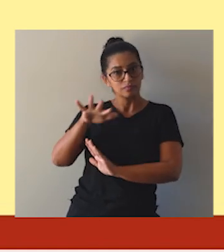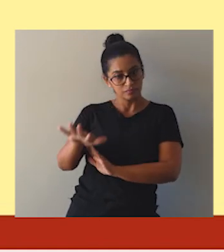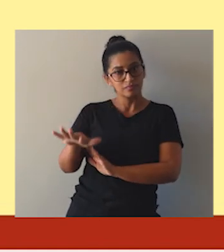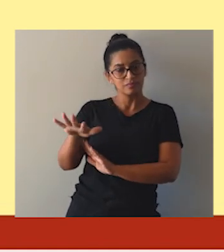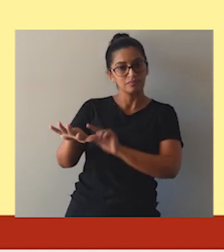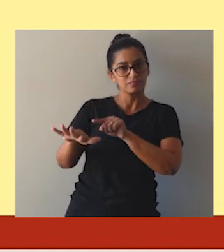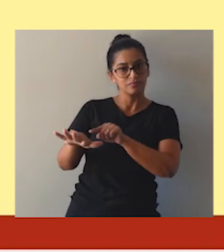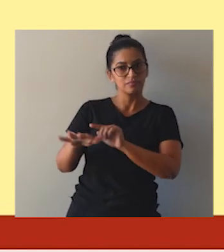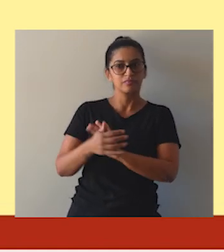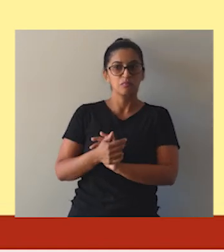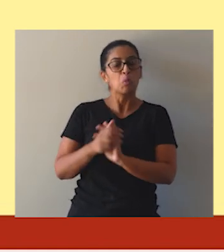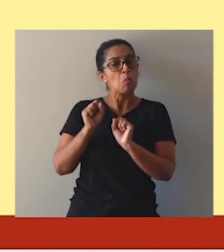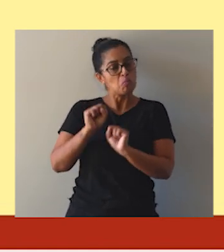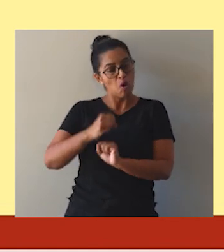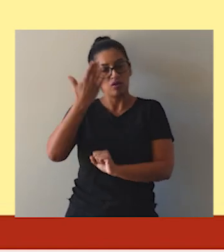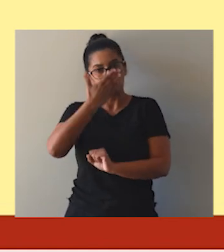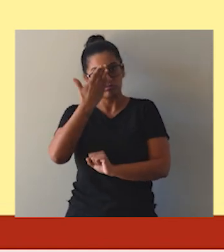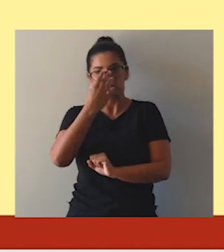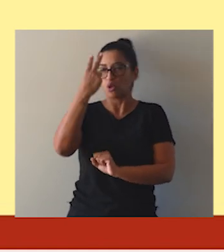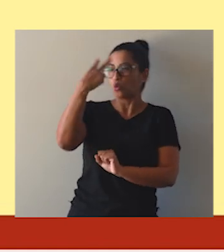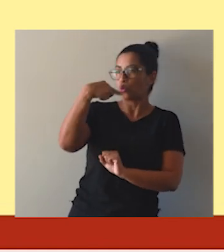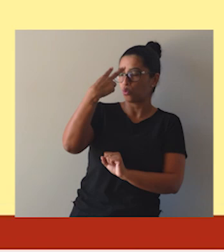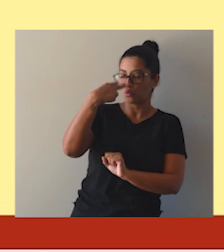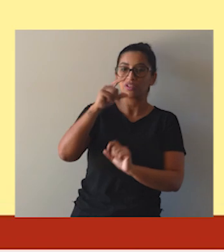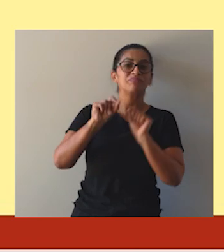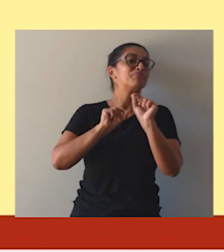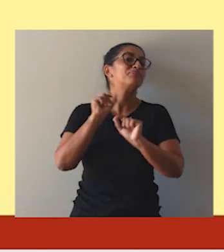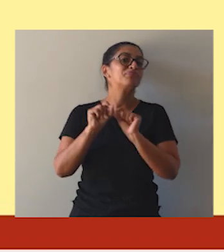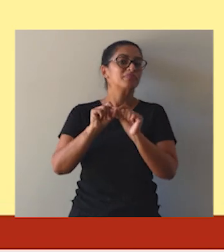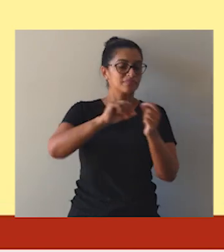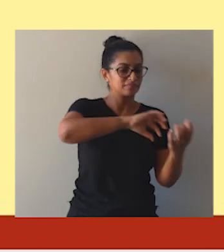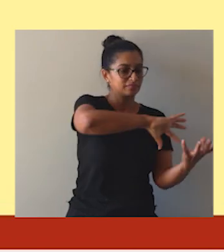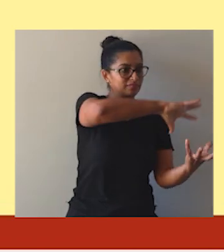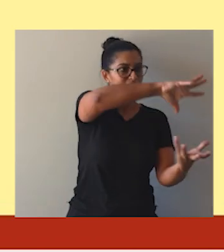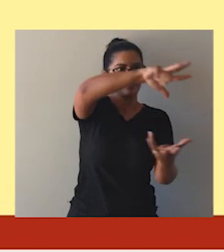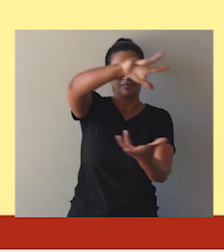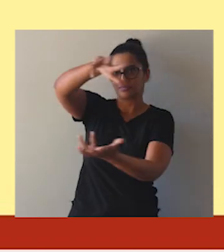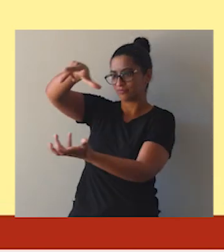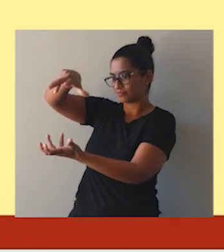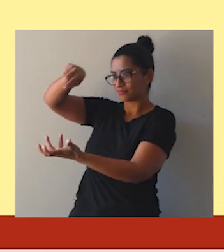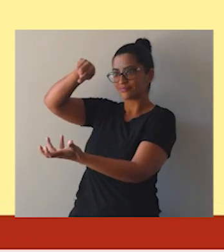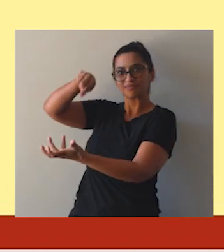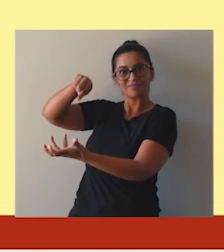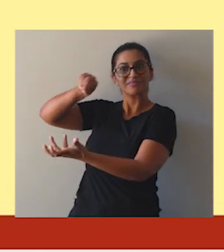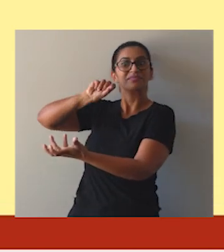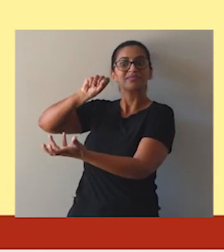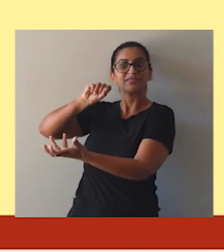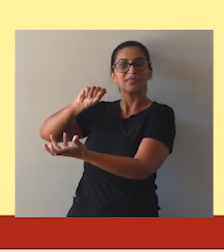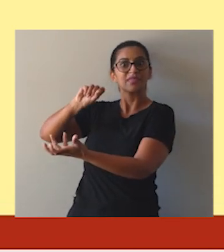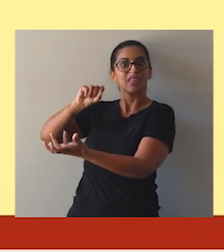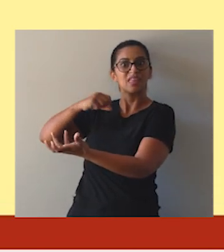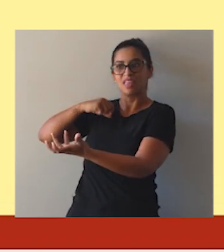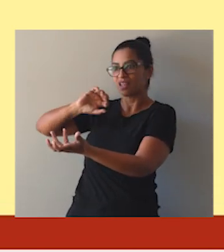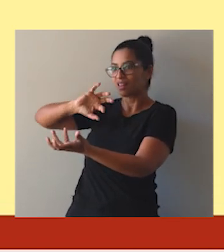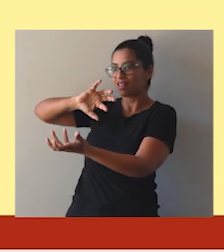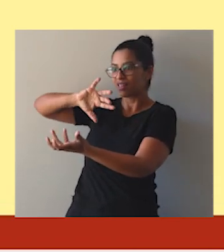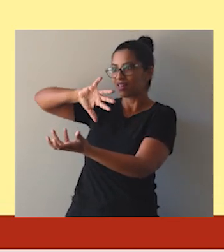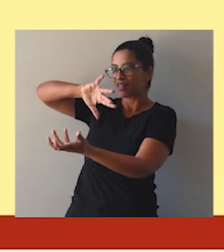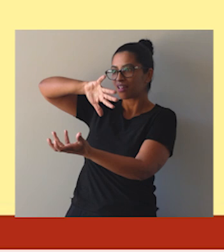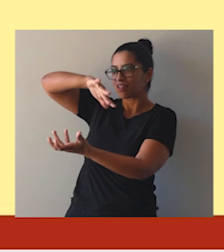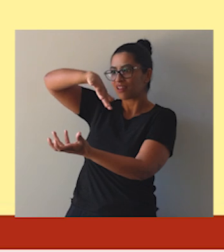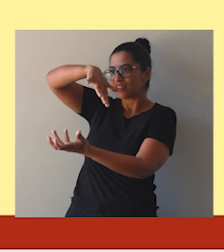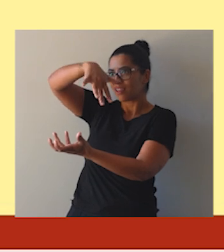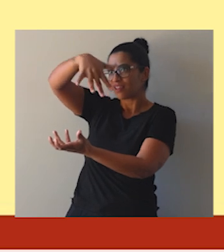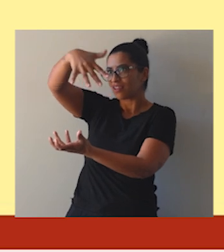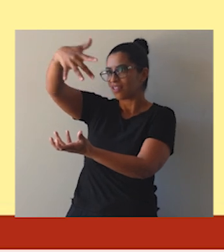globo terrestre em relevo. Isso também pode ser feito pelos mapas. Os mapas podem ser adequados